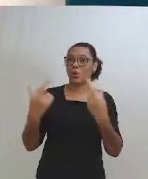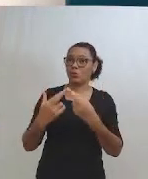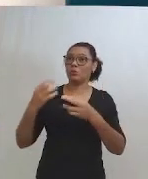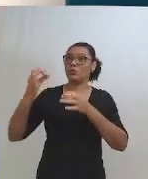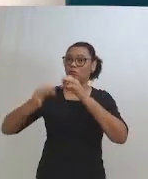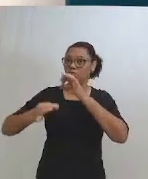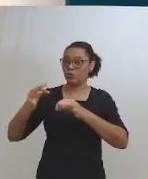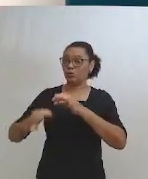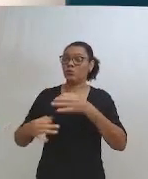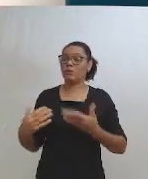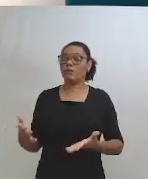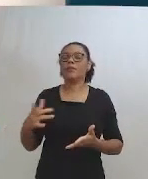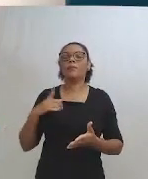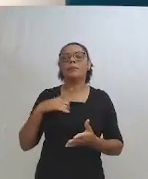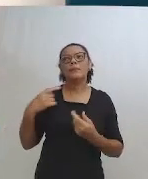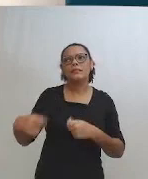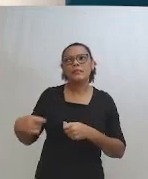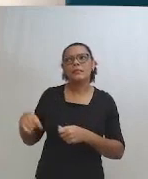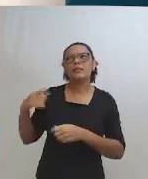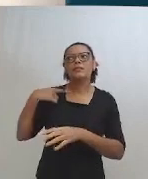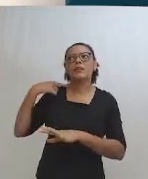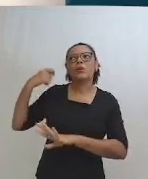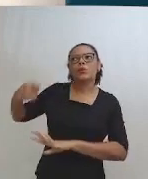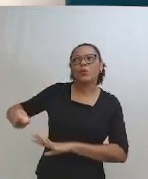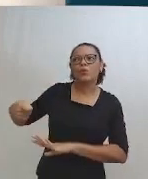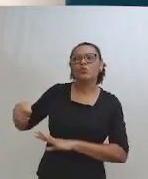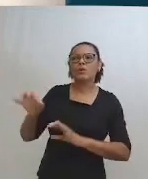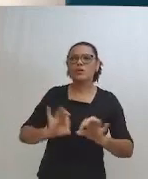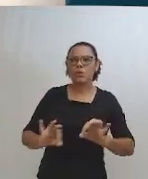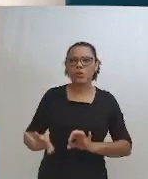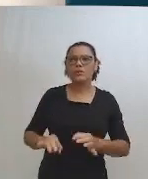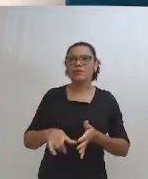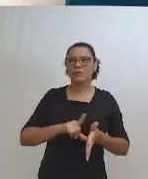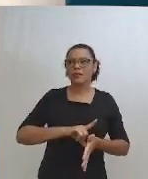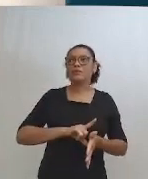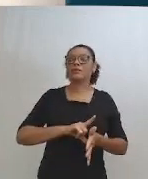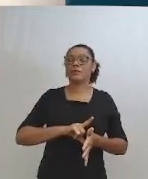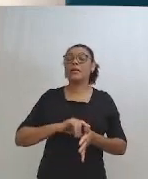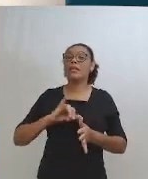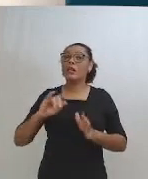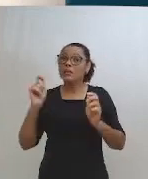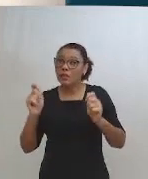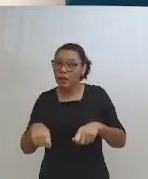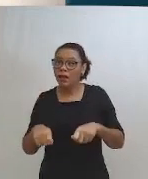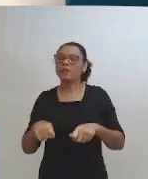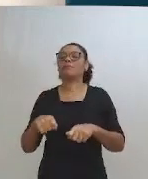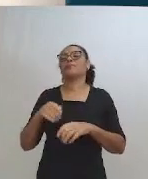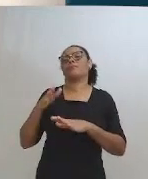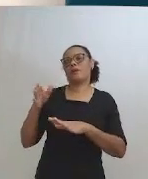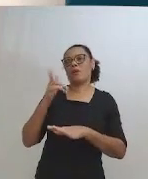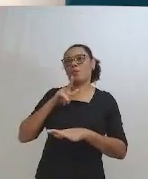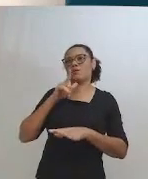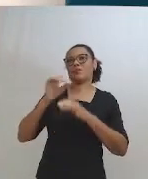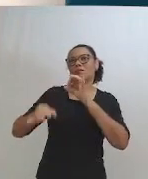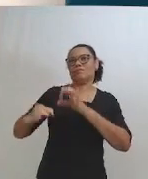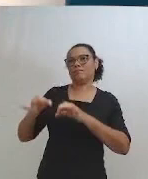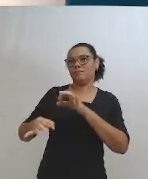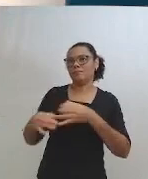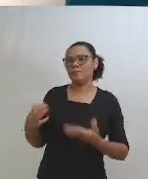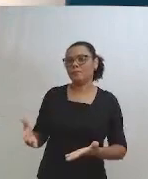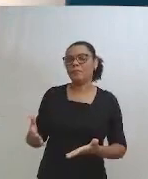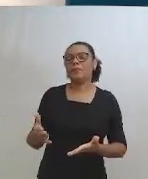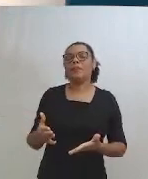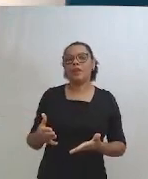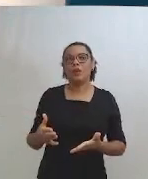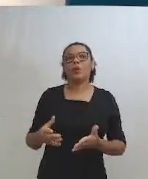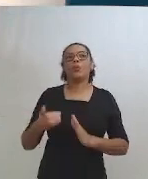adotar as providências cabíveis para a ocorrência do júri tão logo seja possível. Pois bem, Nos excertos escritos, transcritos, o que consta dos autos, verifica-se